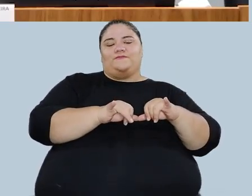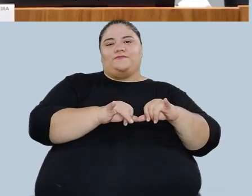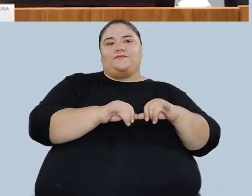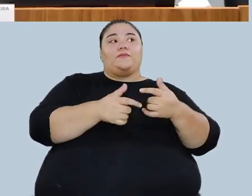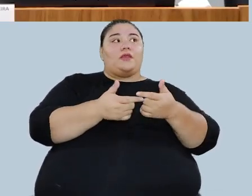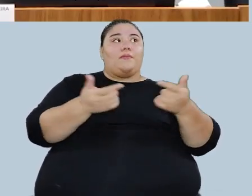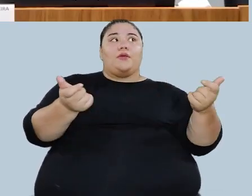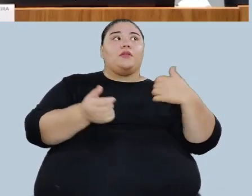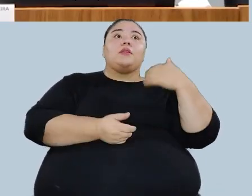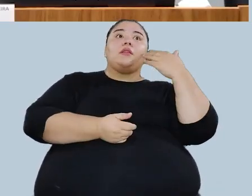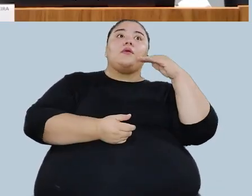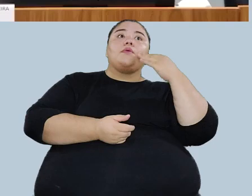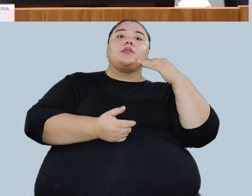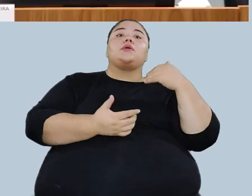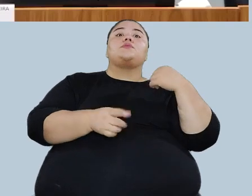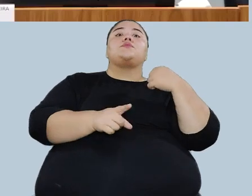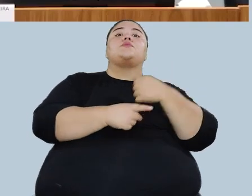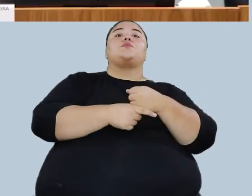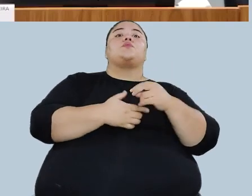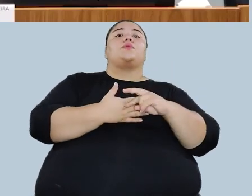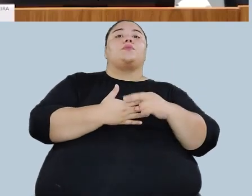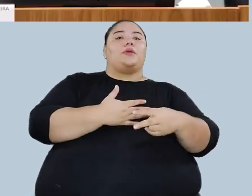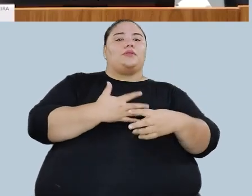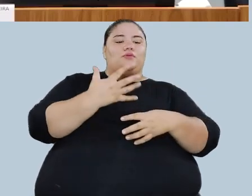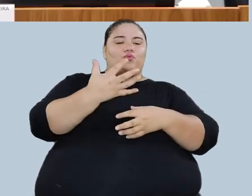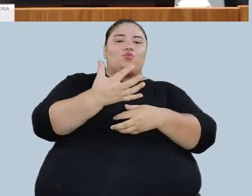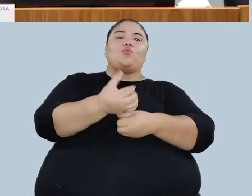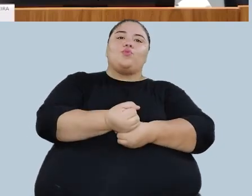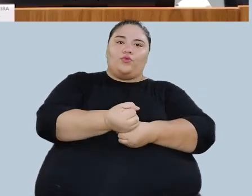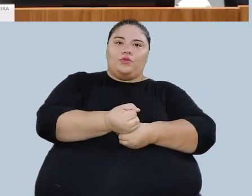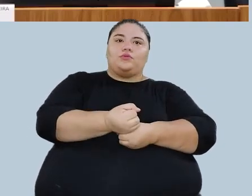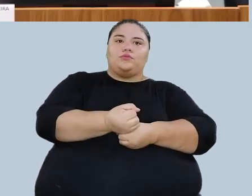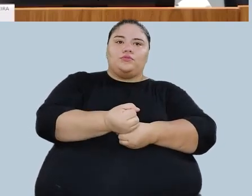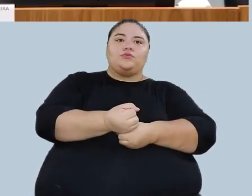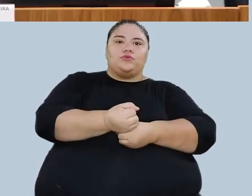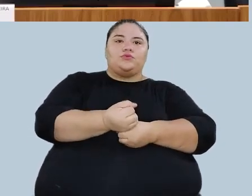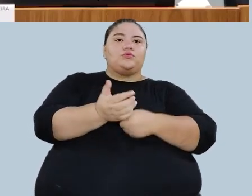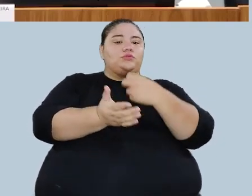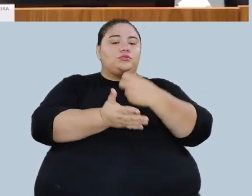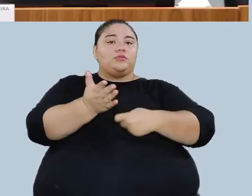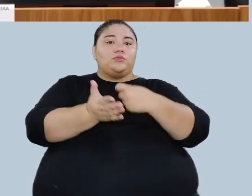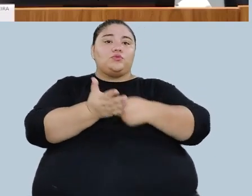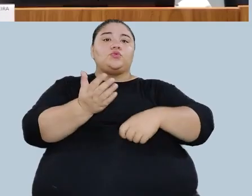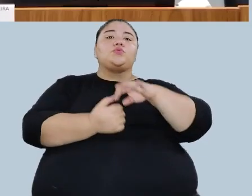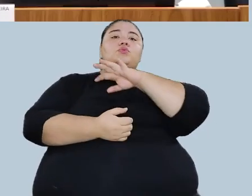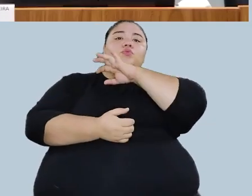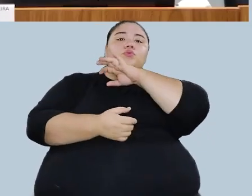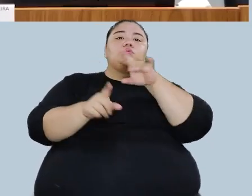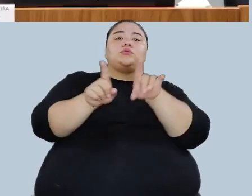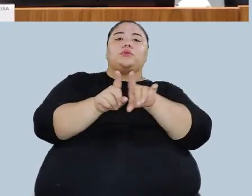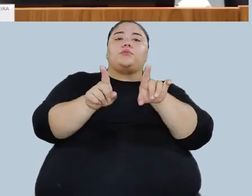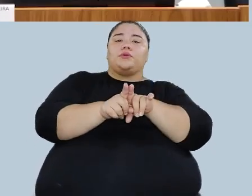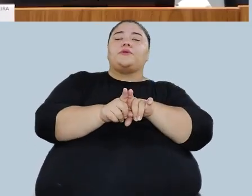entendem o impacto que existe da cumulação, melhor dizendo, né, dos tributos incidentes sobre operações